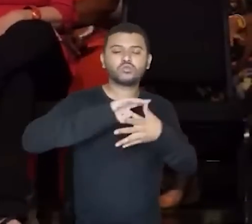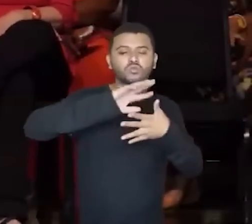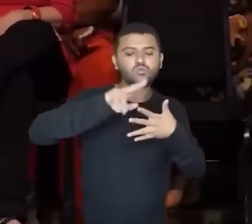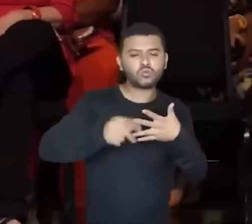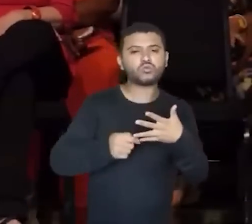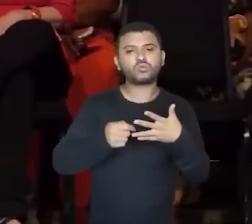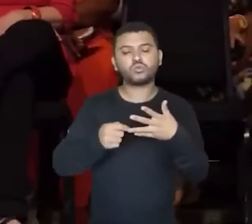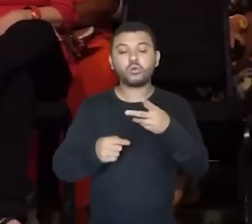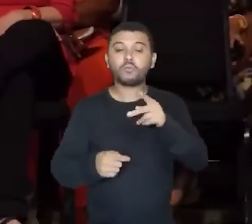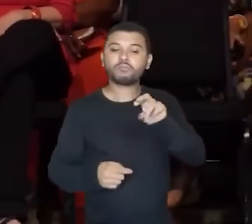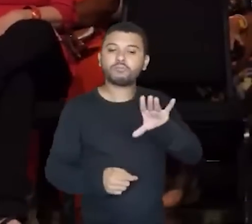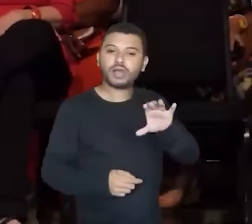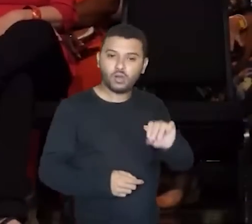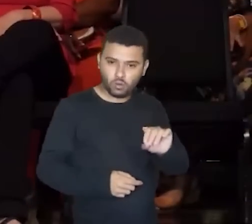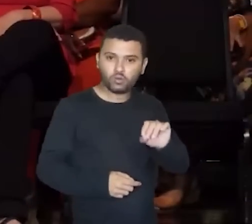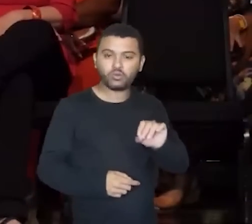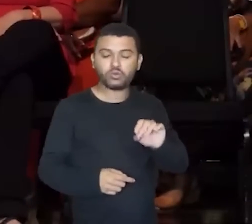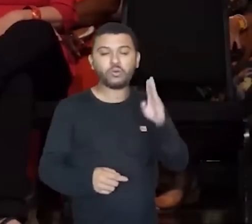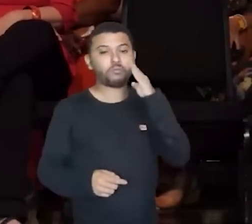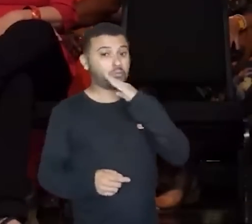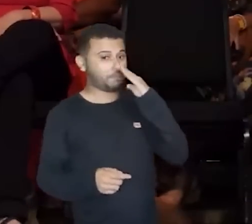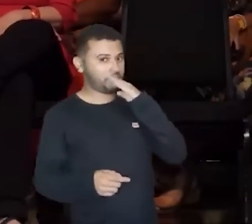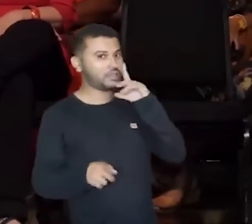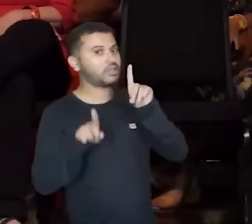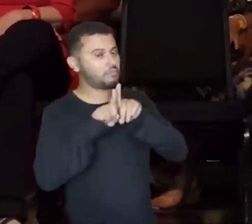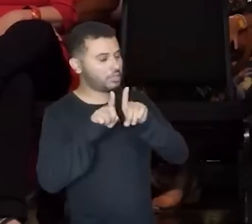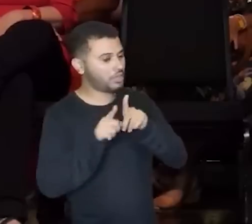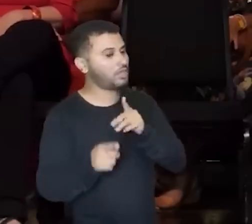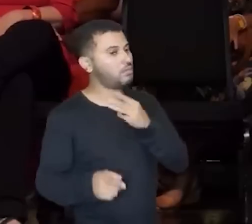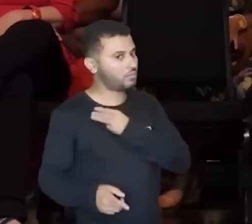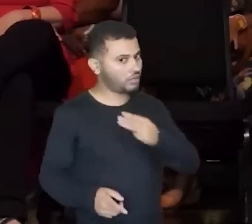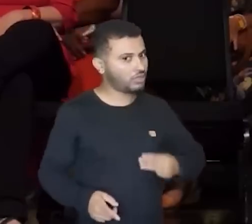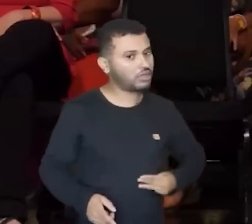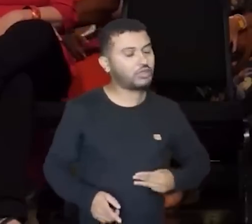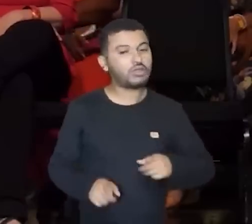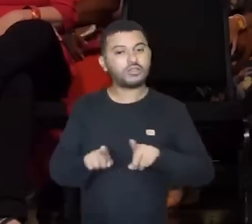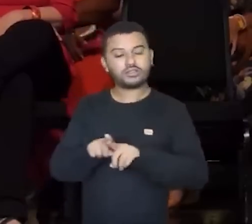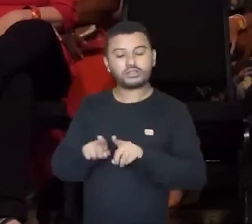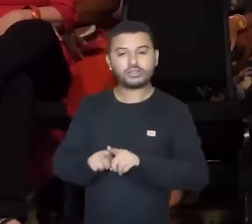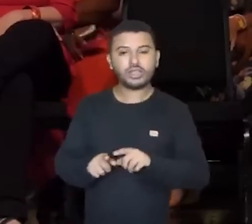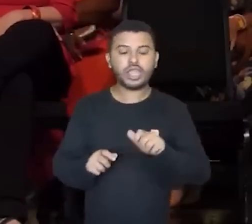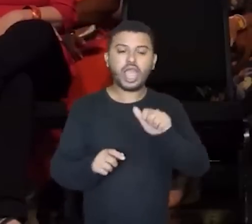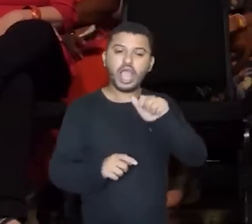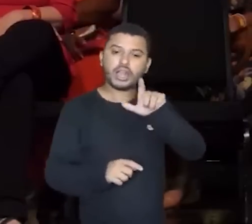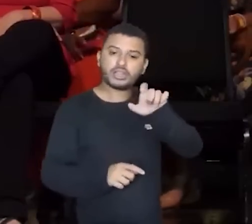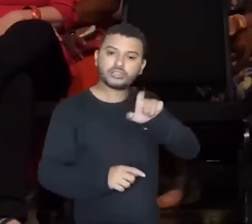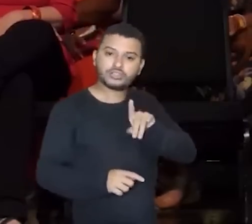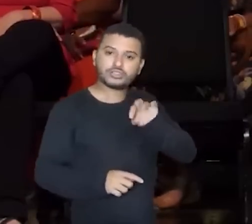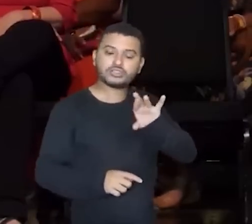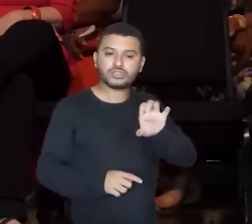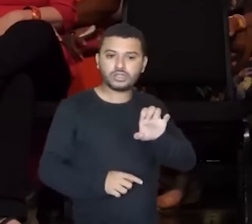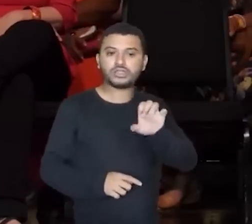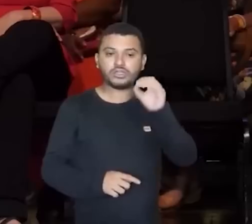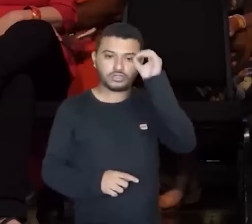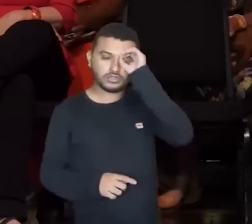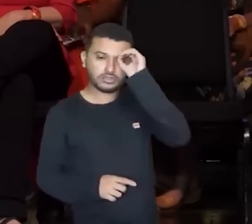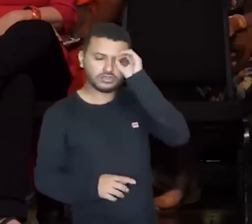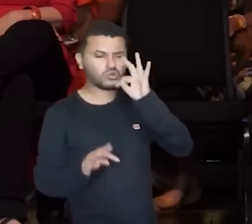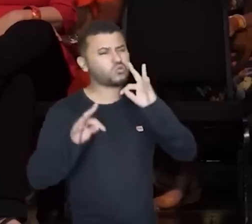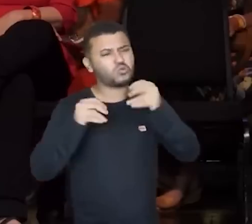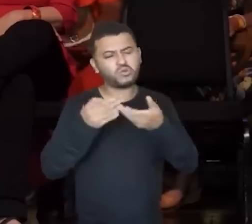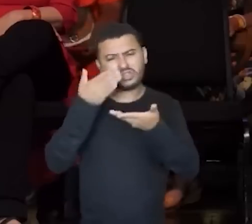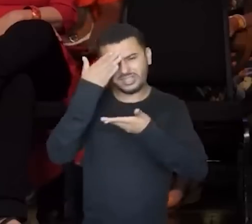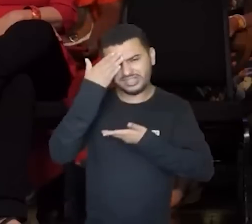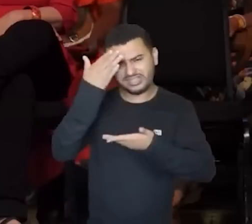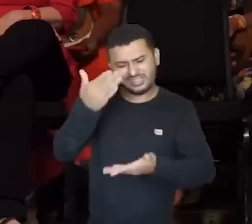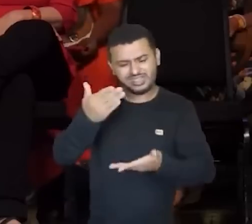Paulo Pimenta. Vi aqui também a ministra Anísia, o ministro Alexandre Silveira, ministra Esther Dweck. Muito obrigada pela presença